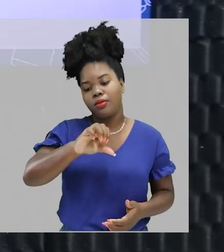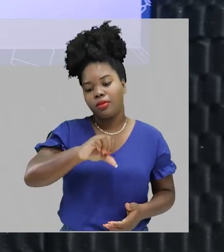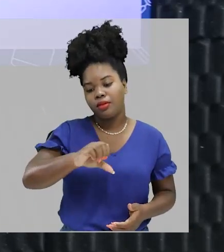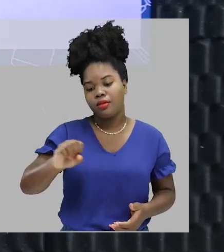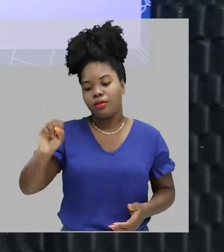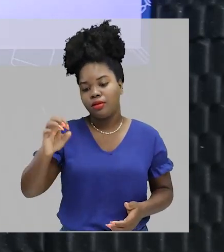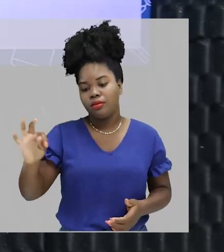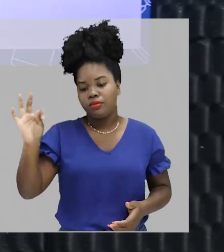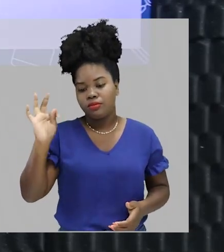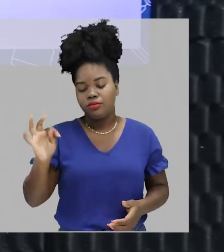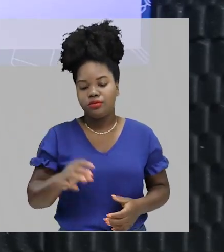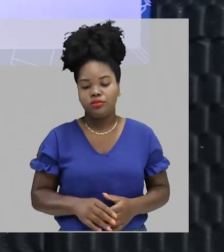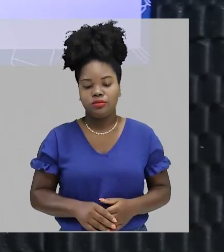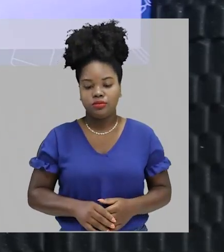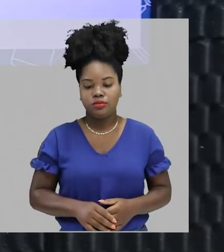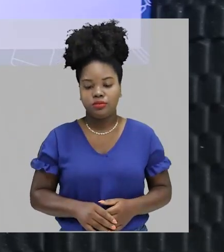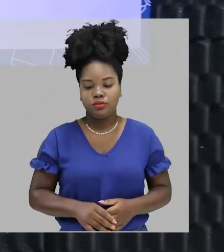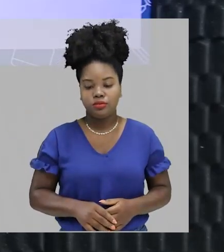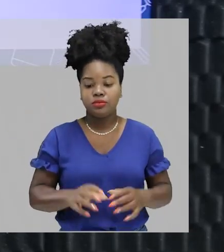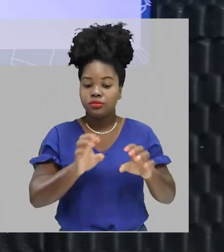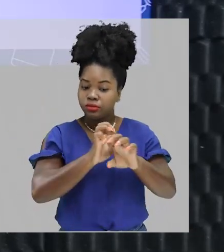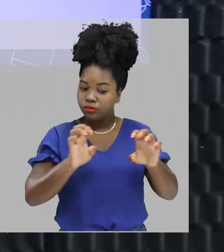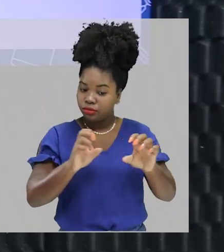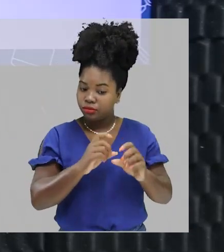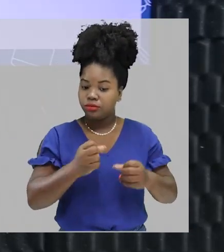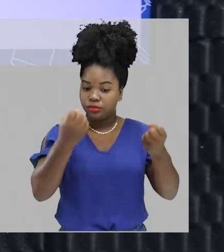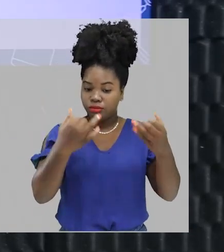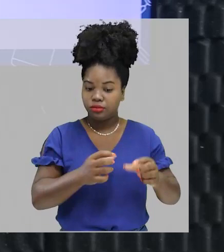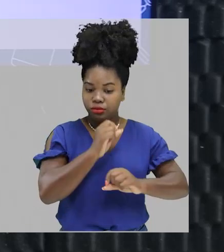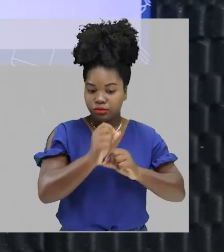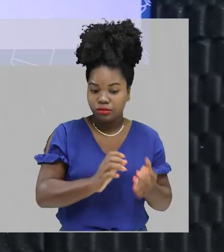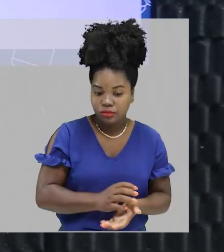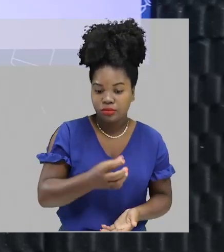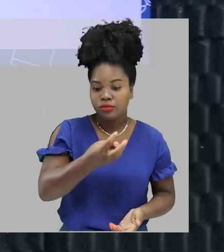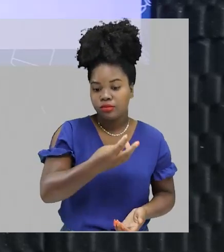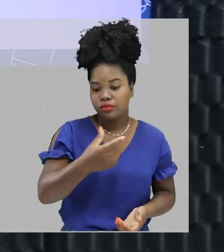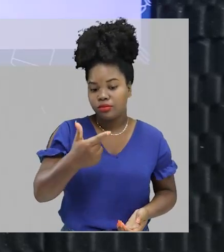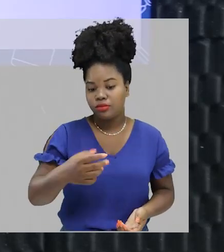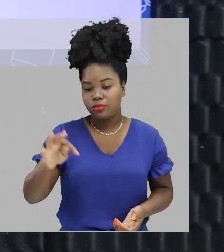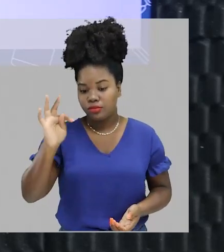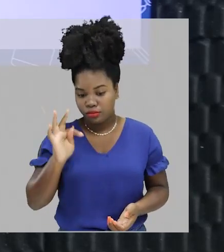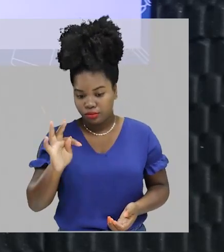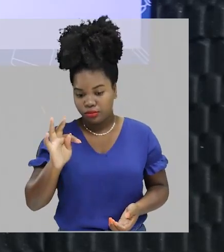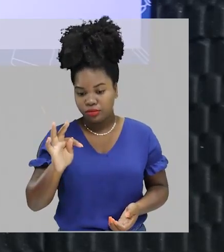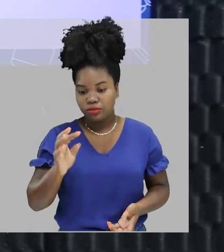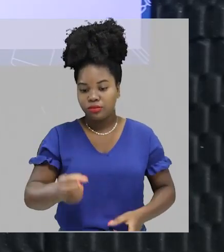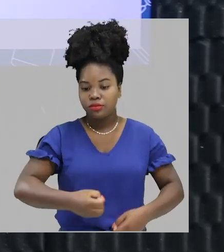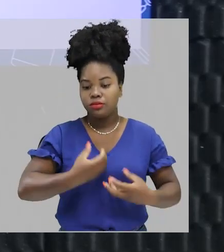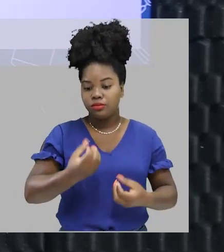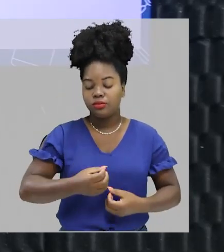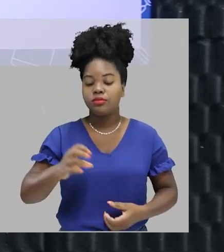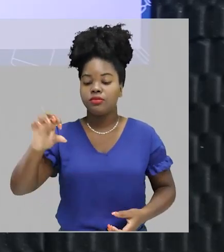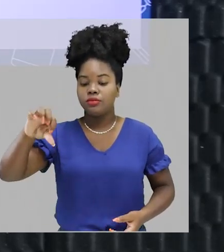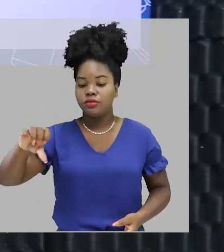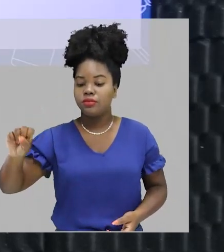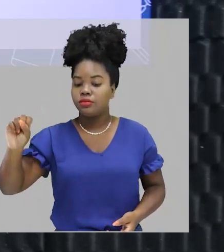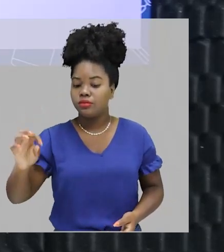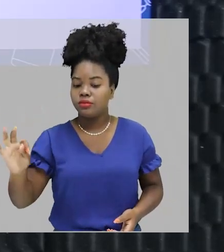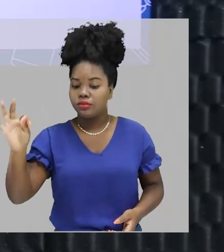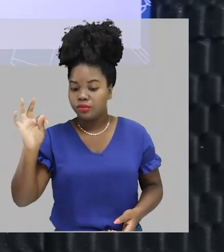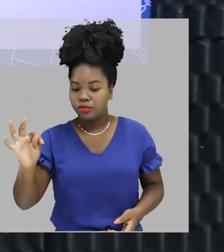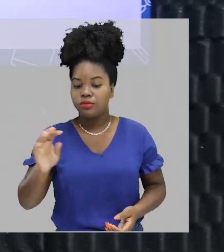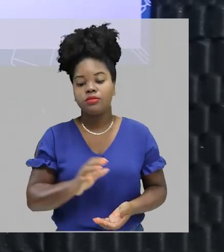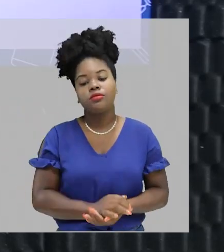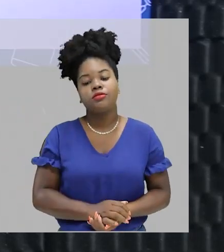98 toneladas. Então, a minha equação diz que 32 toneladas de enxofre produz 98 toneladas